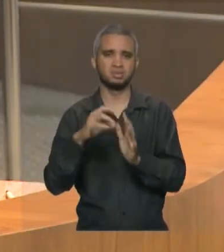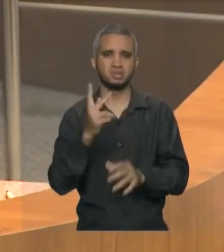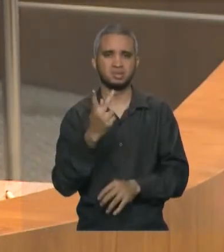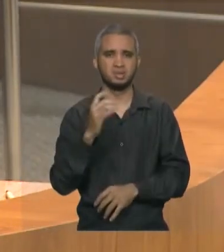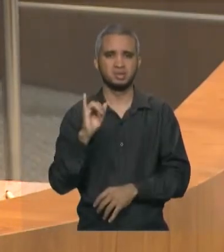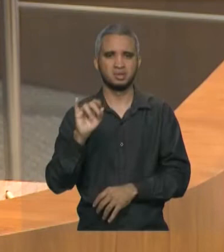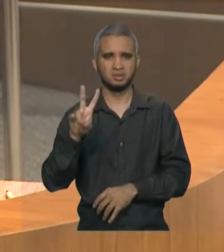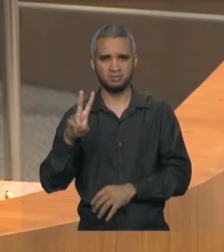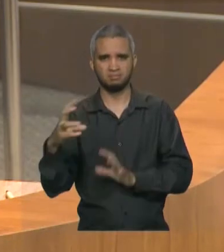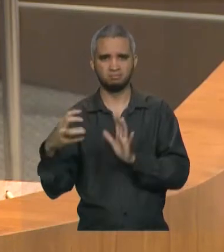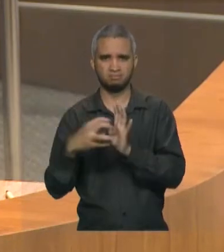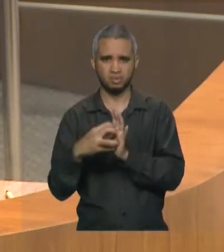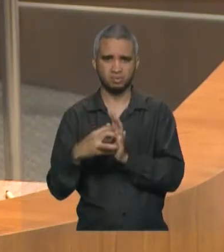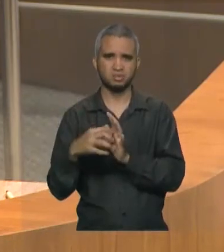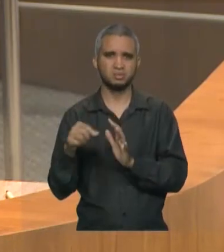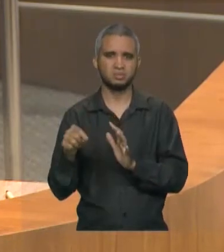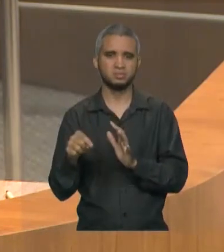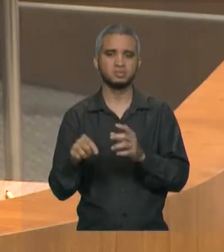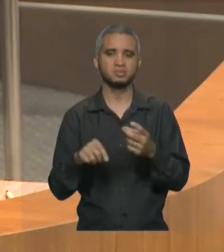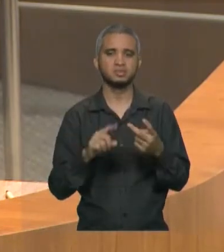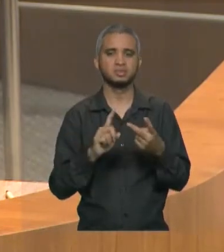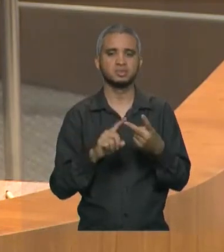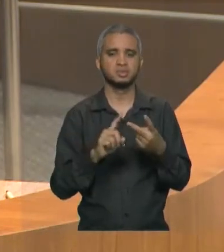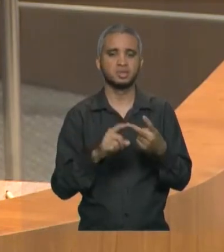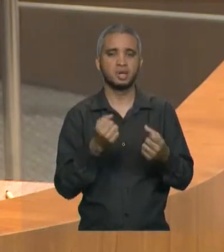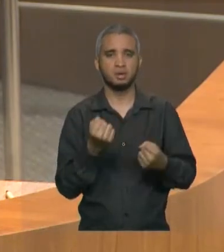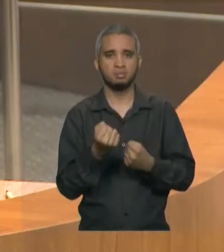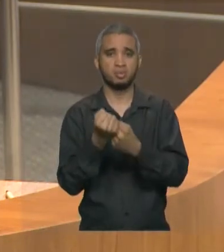Apoio ao Campeonato Maranhense de Basquete.